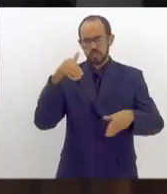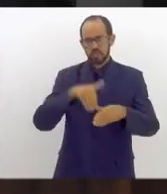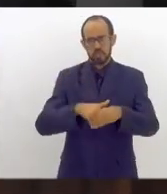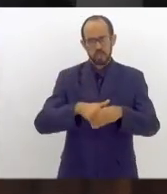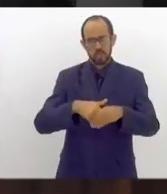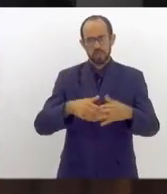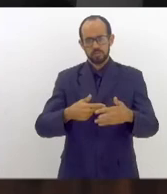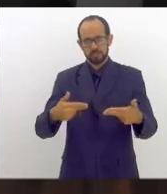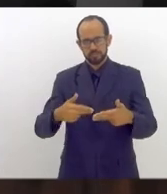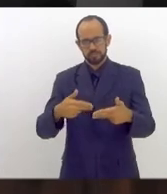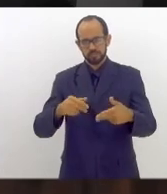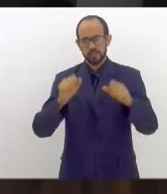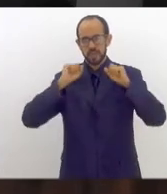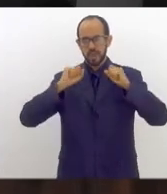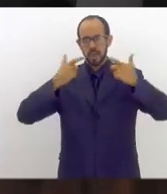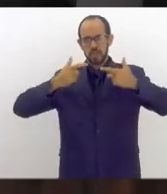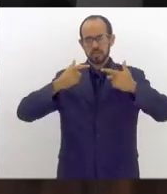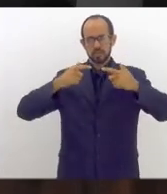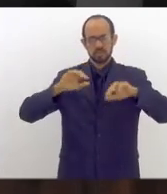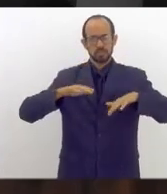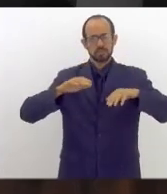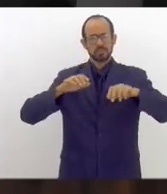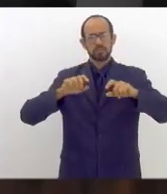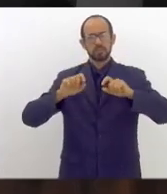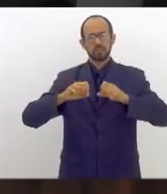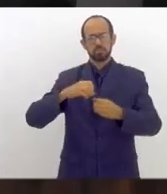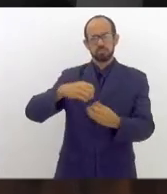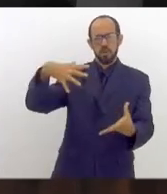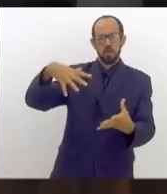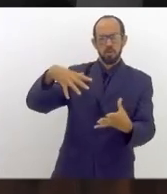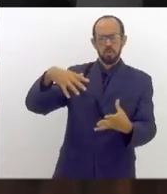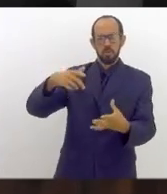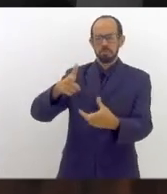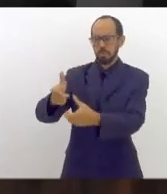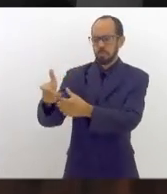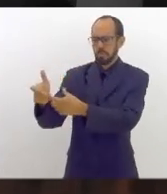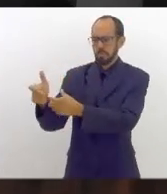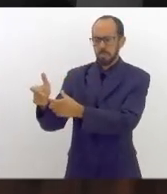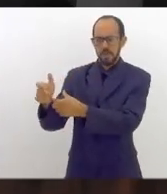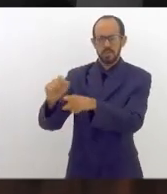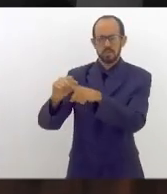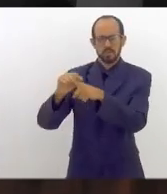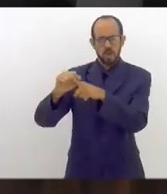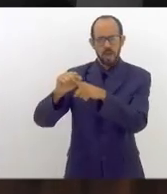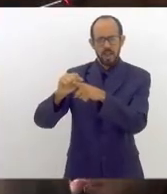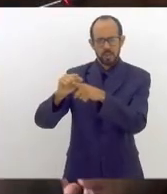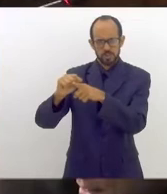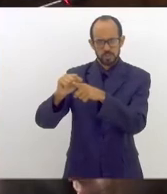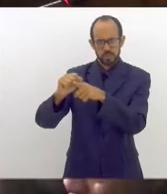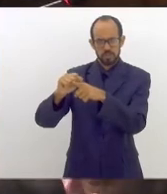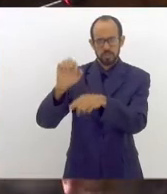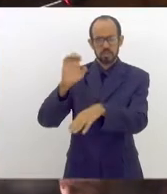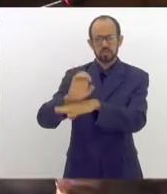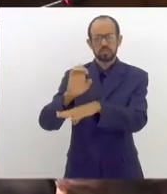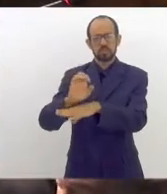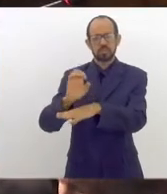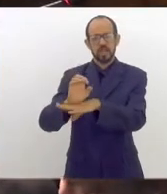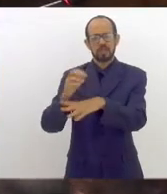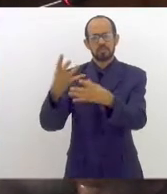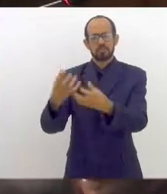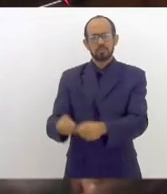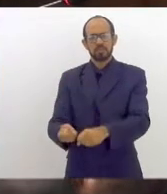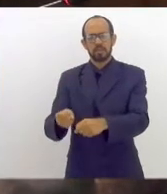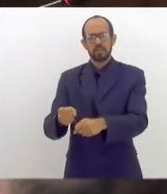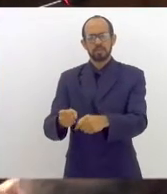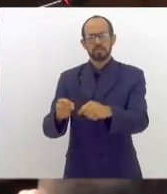cercada ao som de bomba de efeito moral bala de borracha para que o estado pudesse aderir ao regime de recuperação